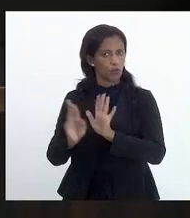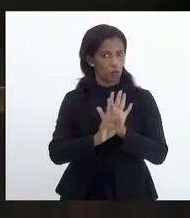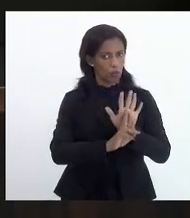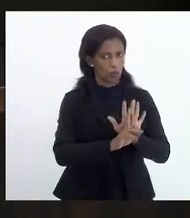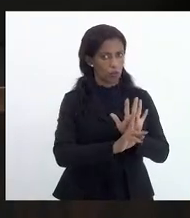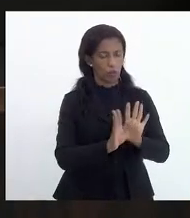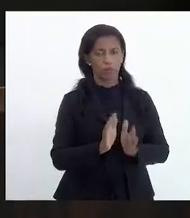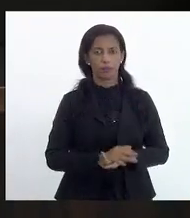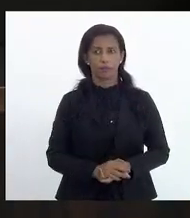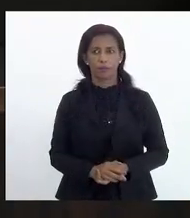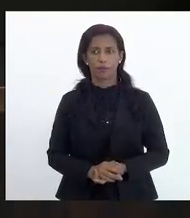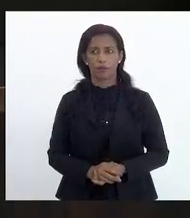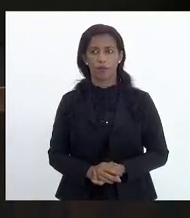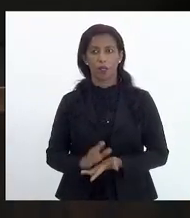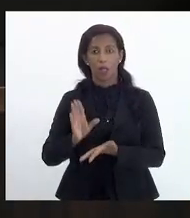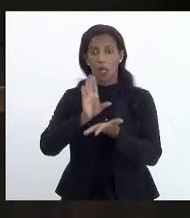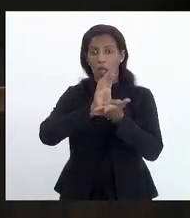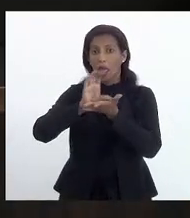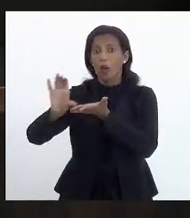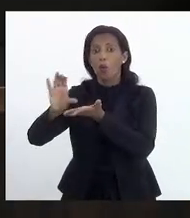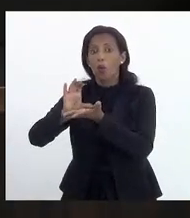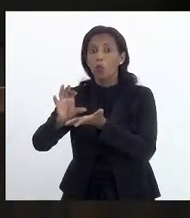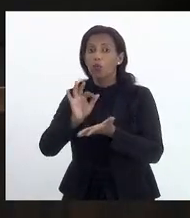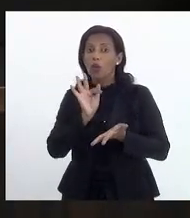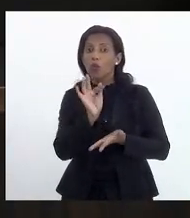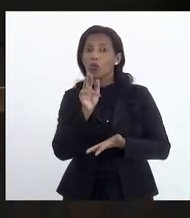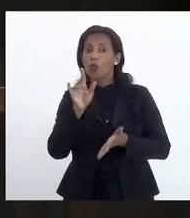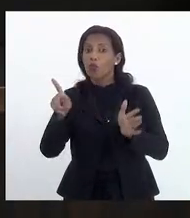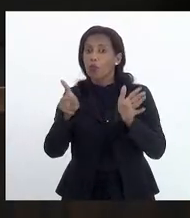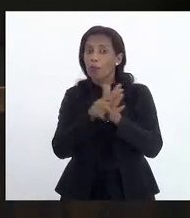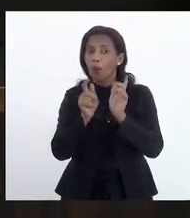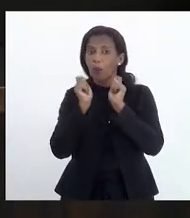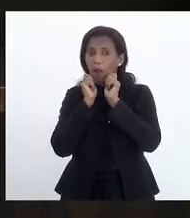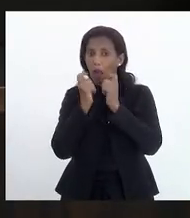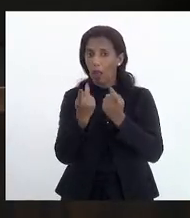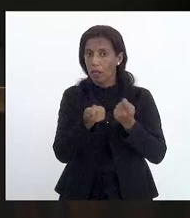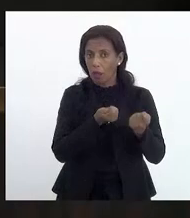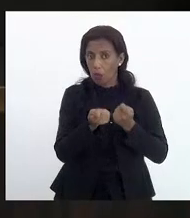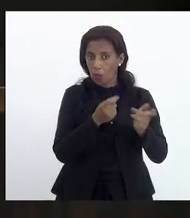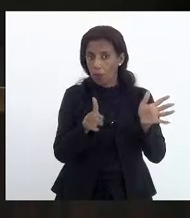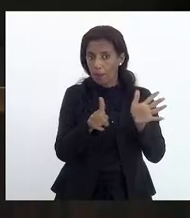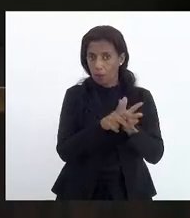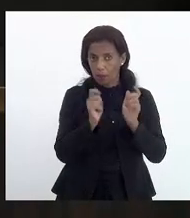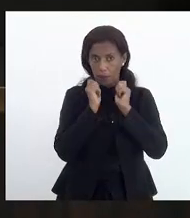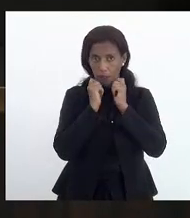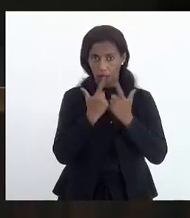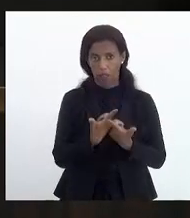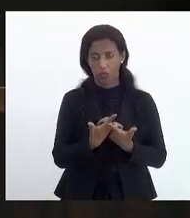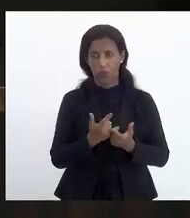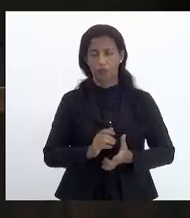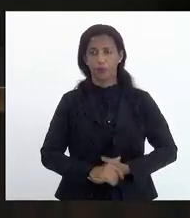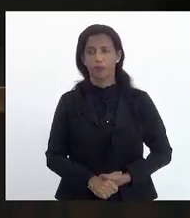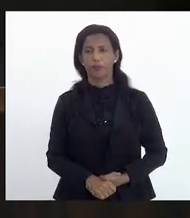E esse recurso será do fundo da Assembleia, das nossas economias.